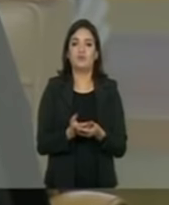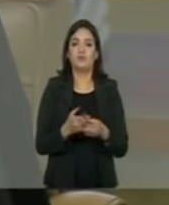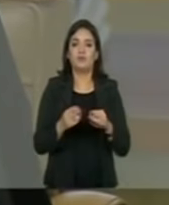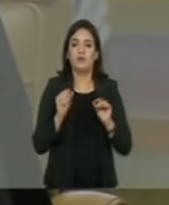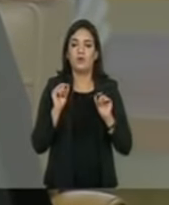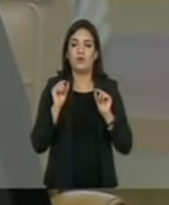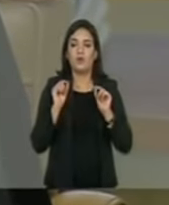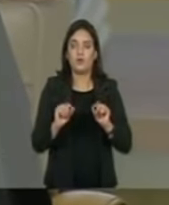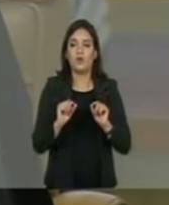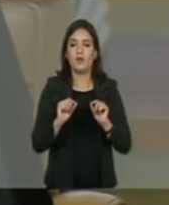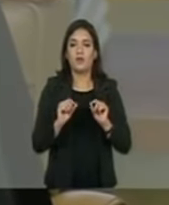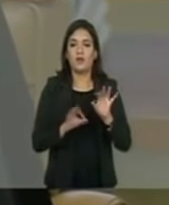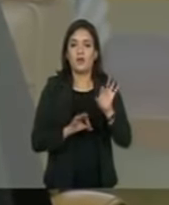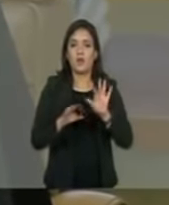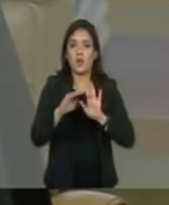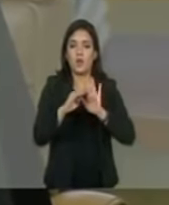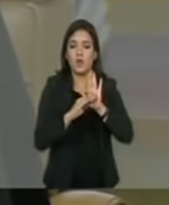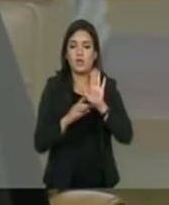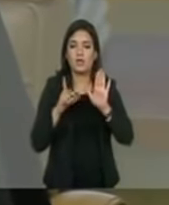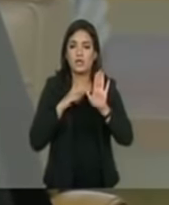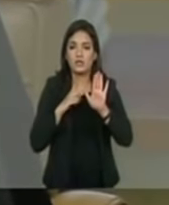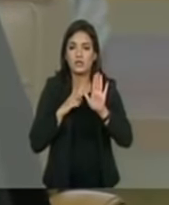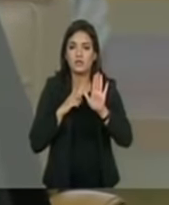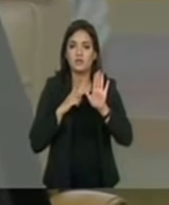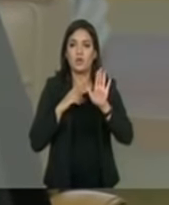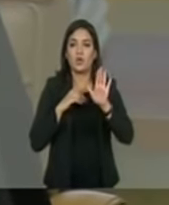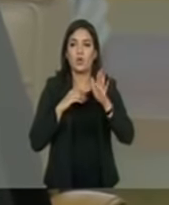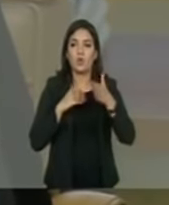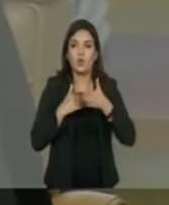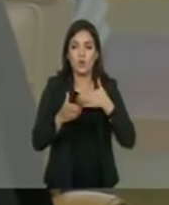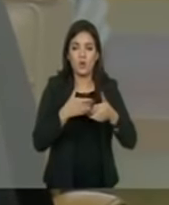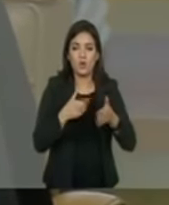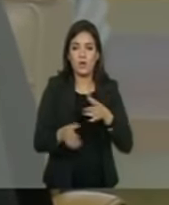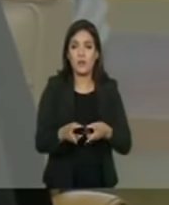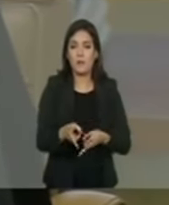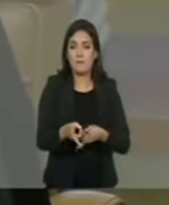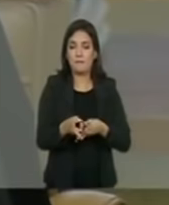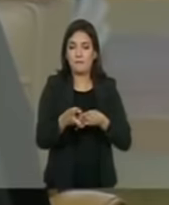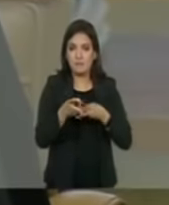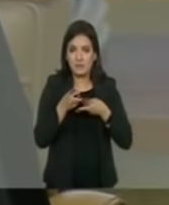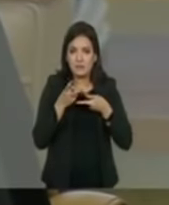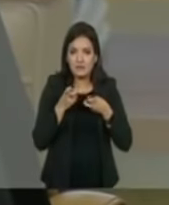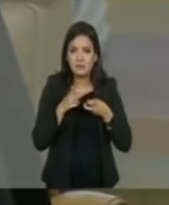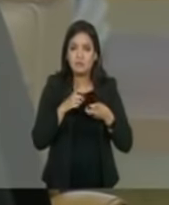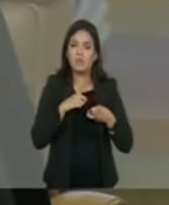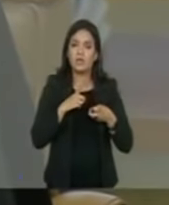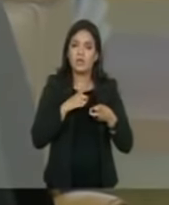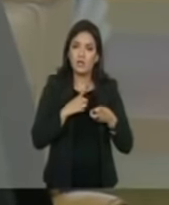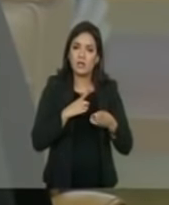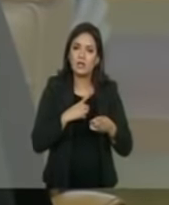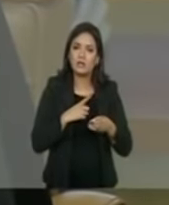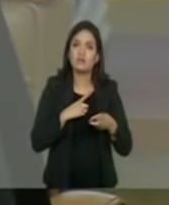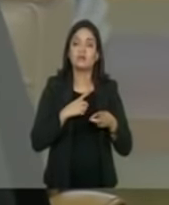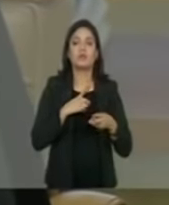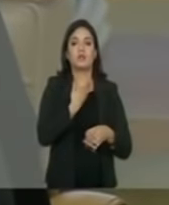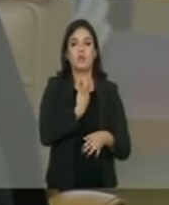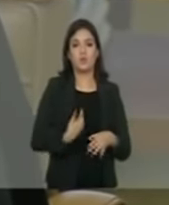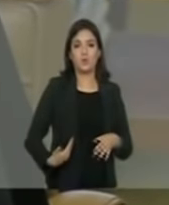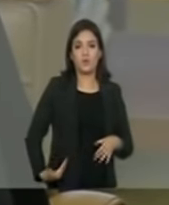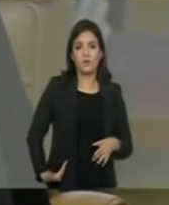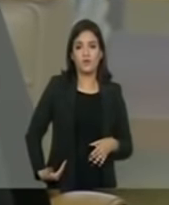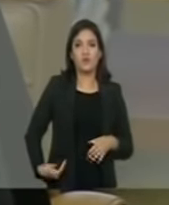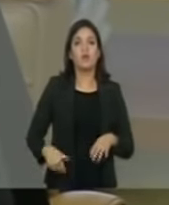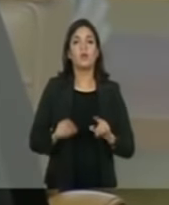prevaleça no âmbito de qualquer persecução penal movida pelo estado aquela velha e